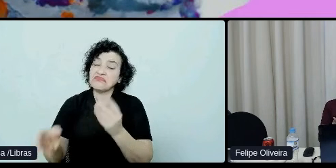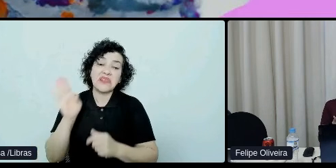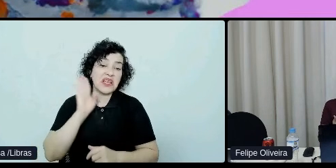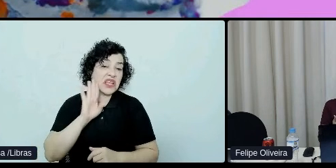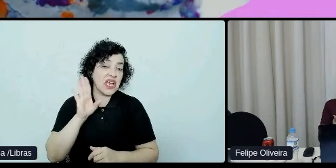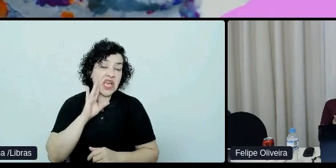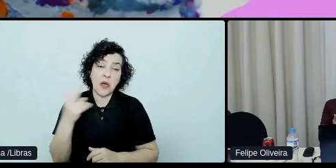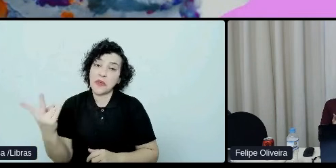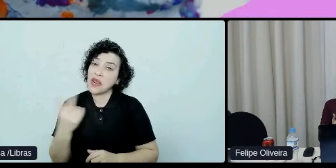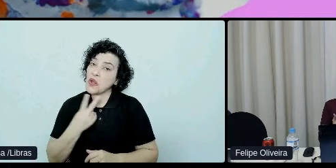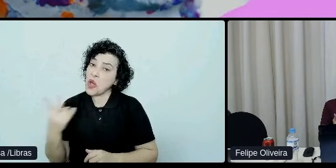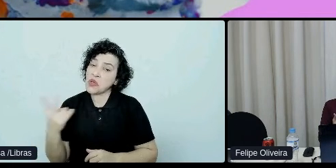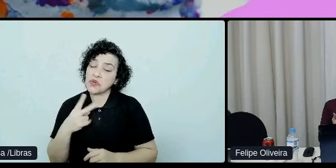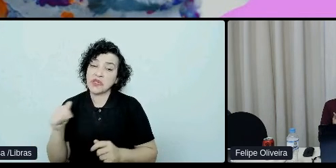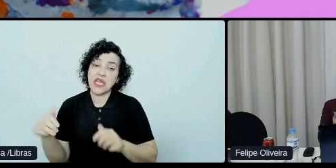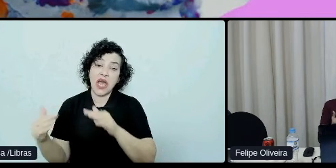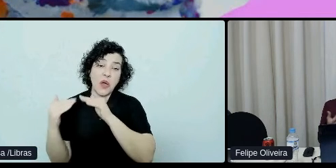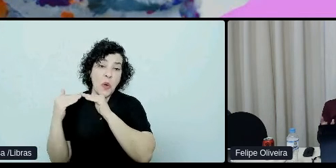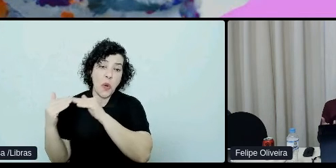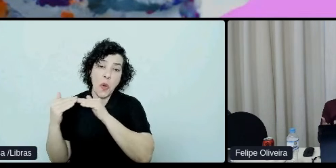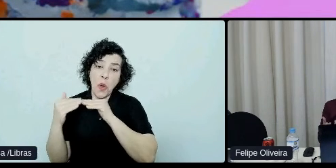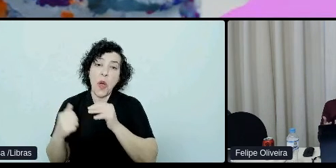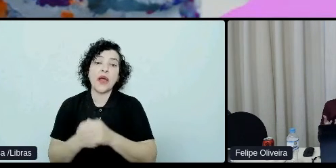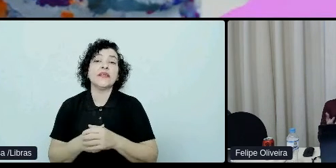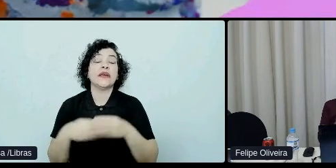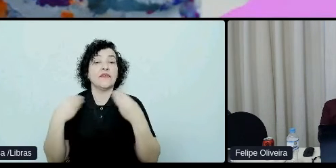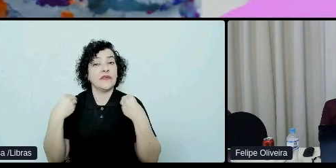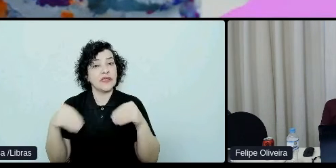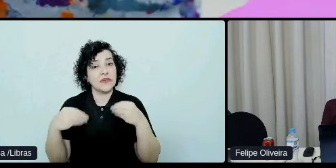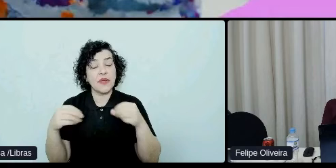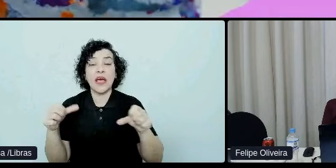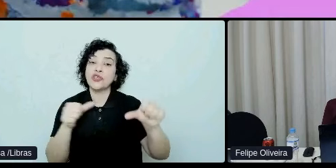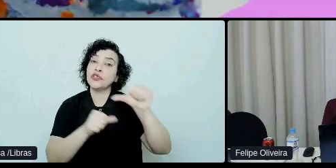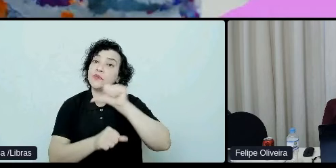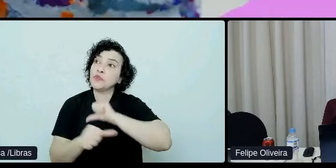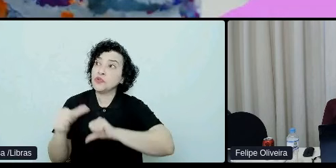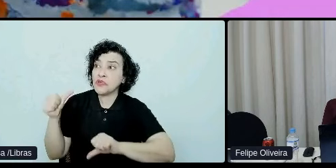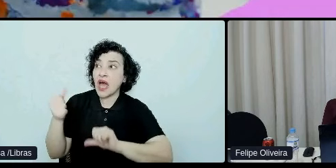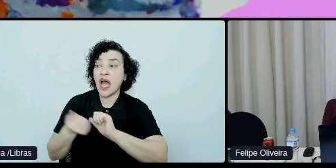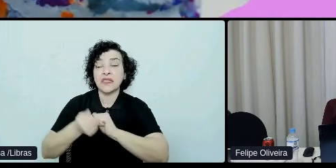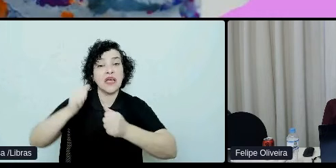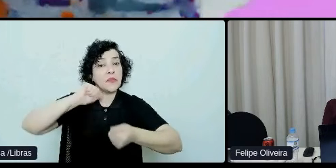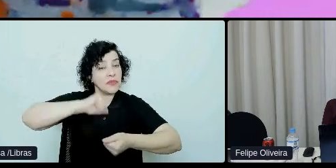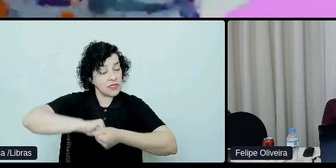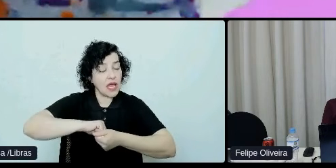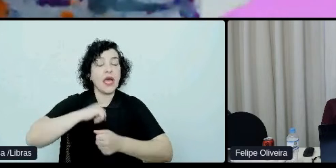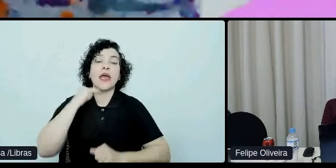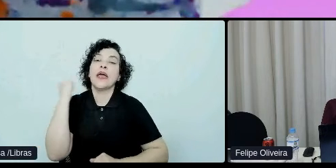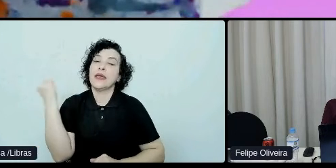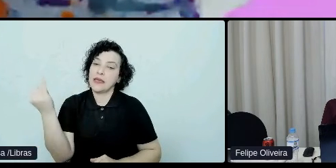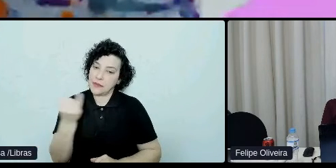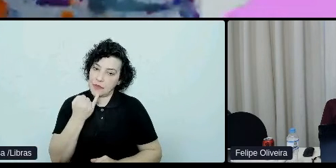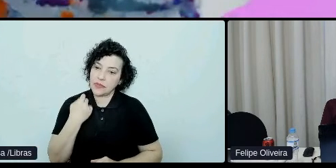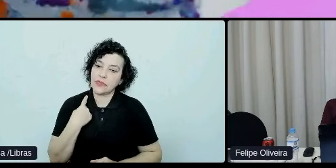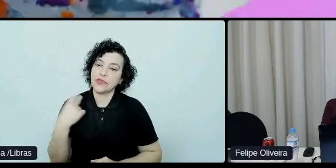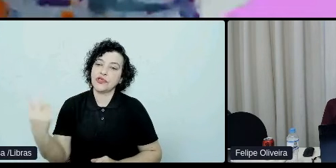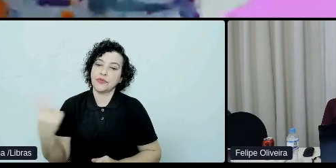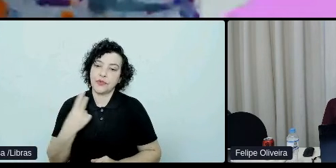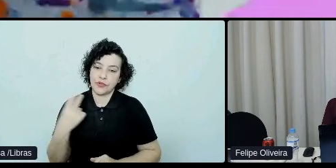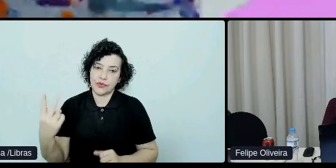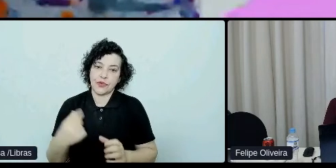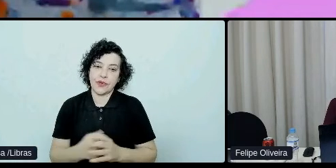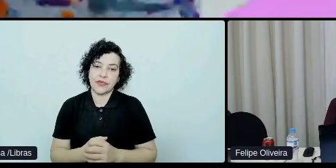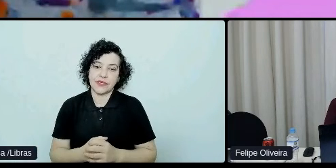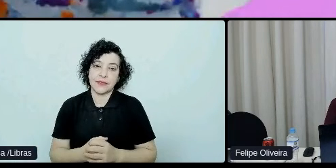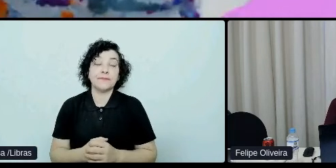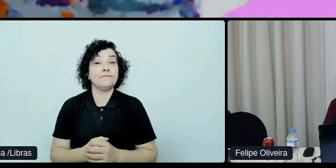mundo. Então, esse nível de flexibilidade precisa ser trazido em pauta para que quem